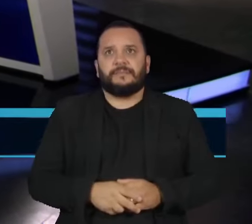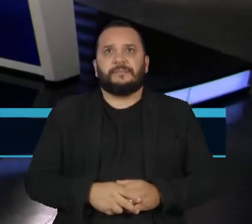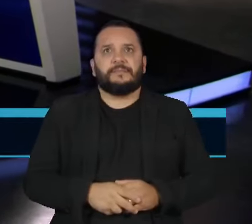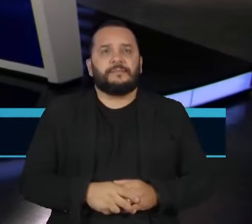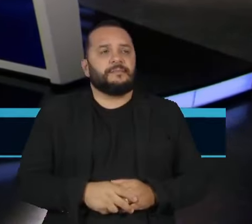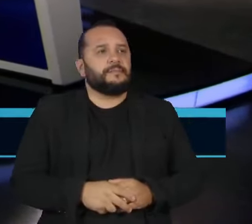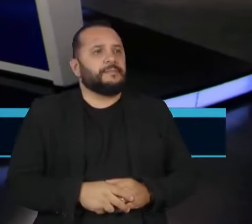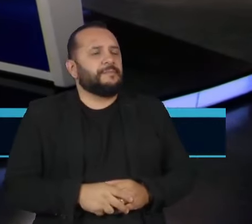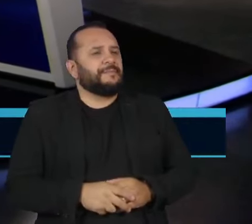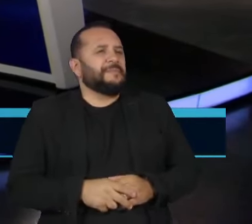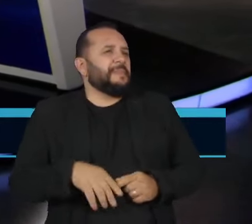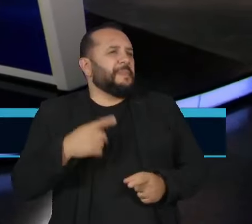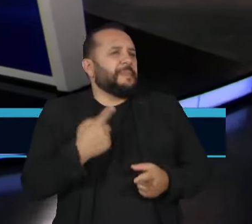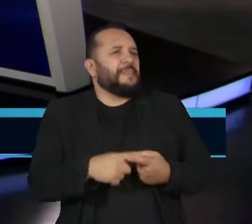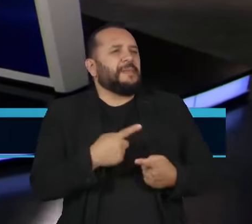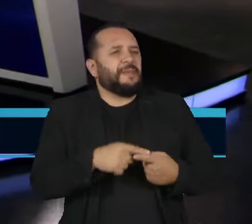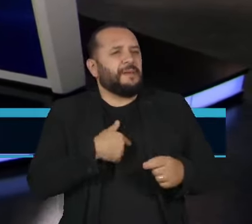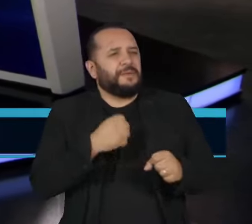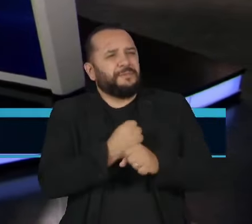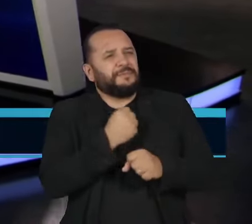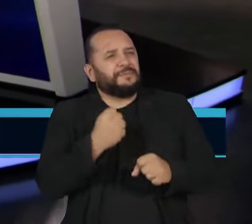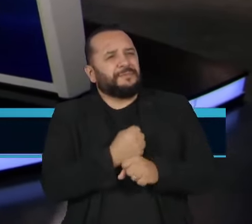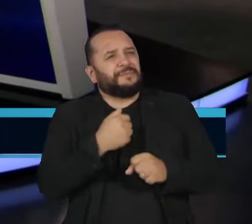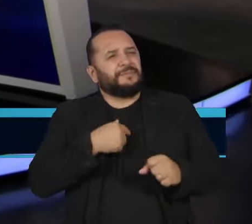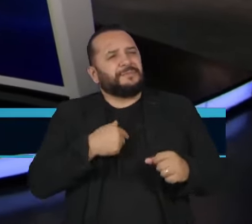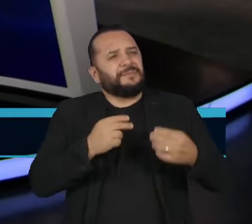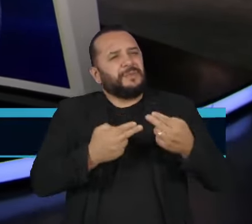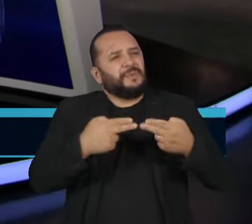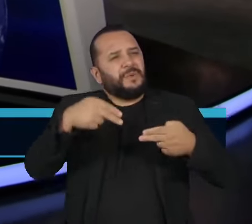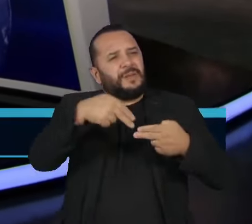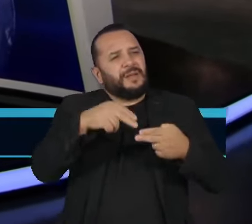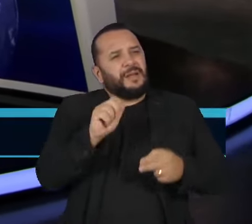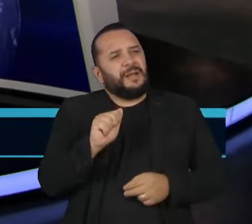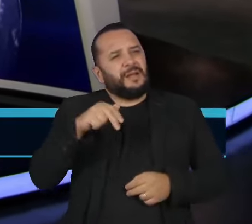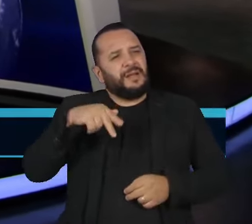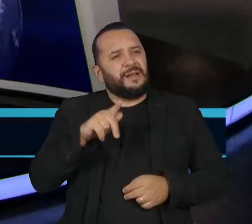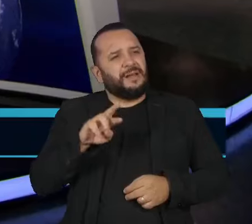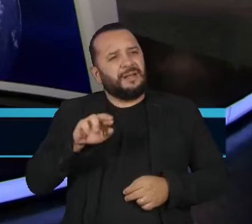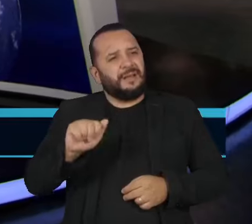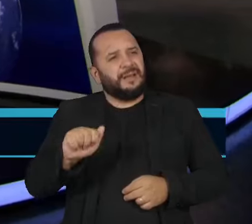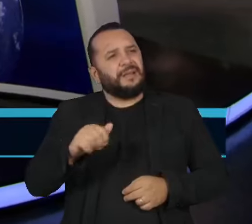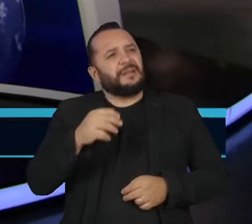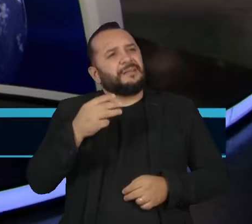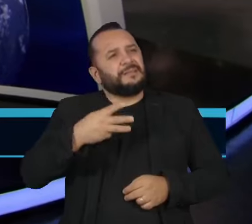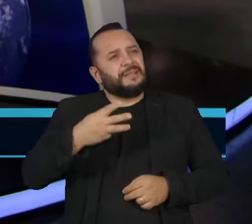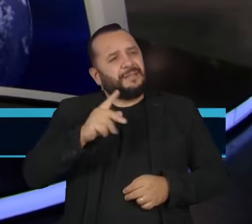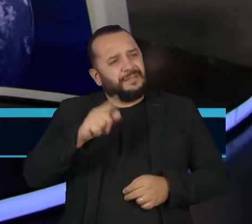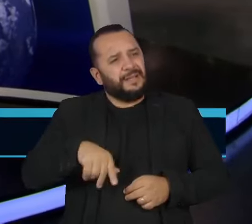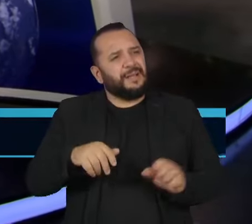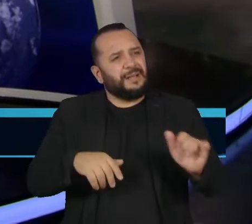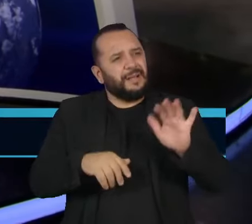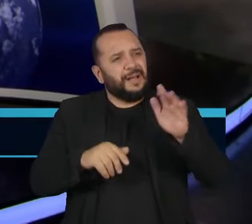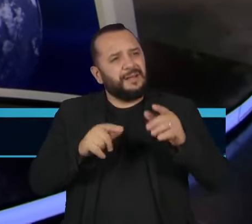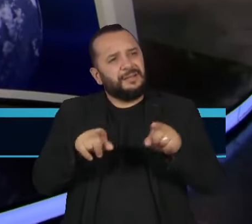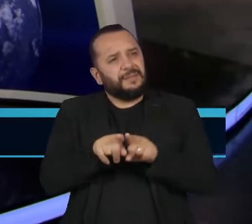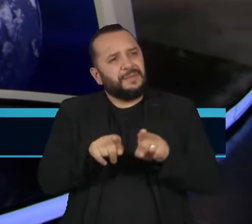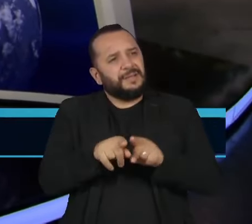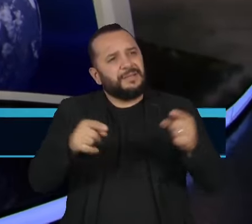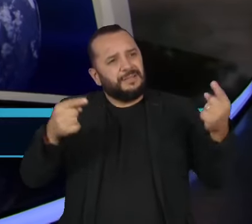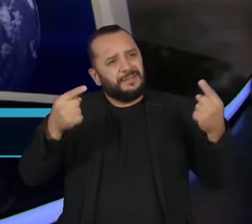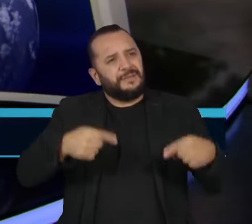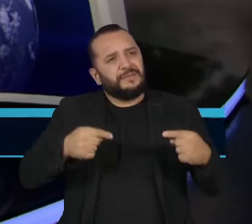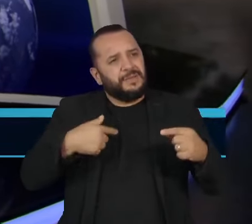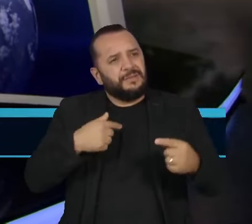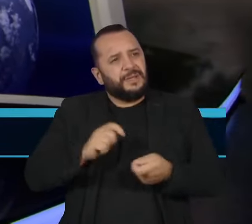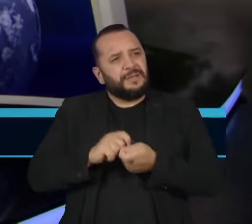João, qual é a viabilidade real de concluir as obras da usina nuclear Angra 3, considerando aí os altos custos e os desafios da transição energética